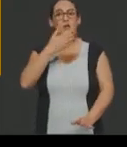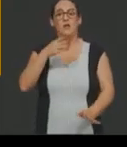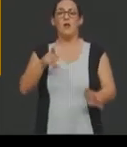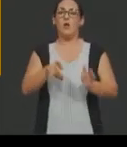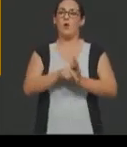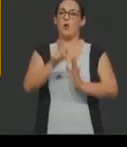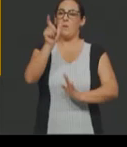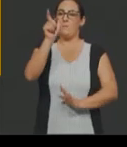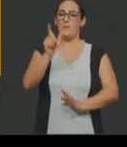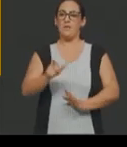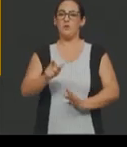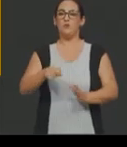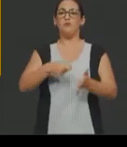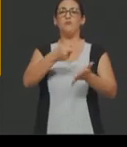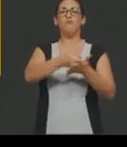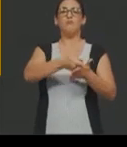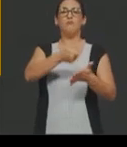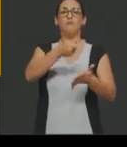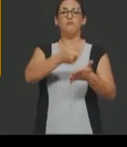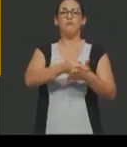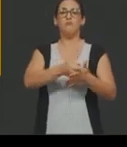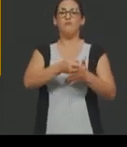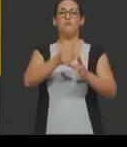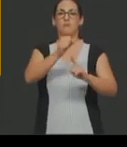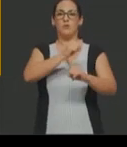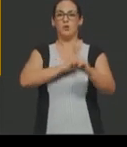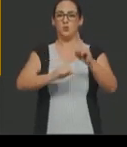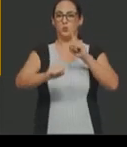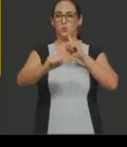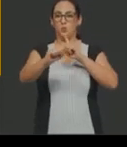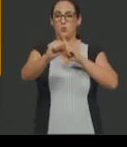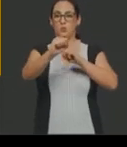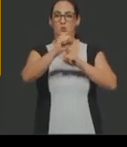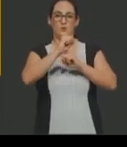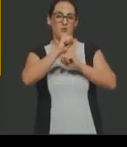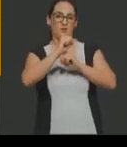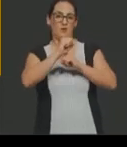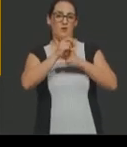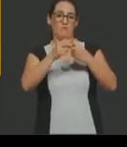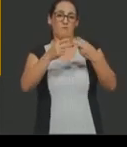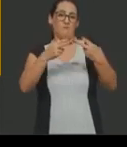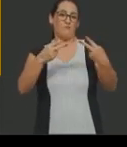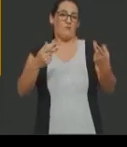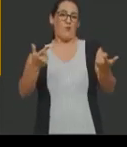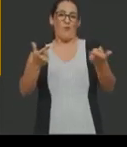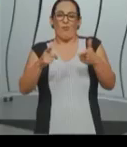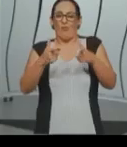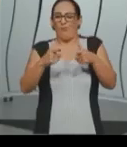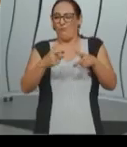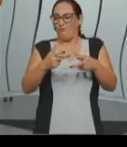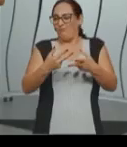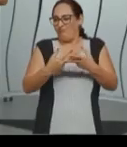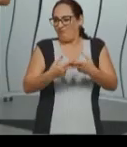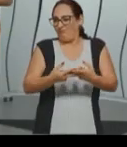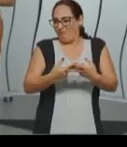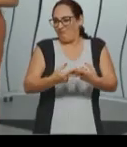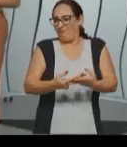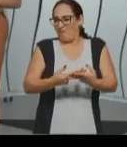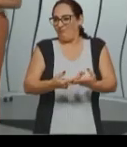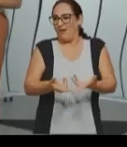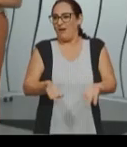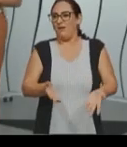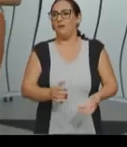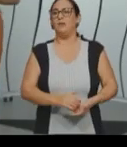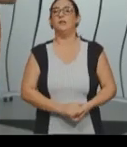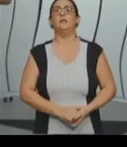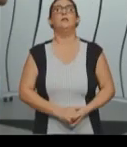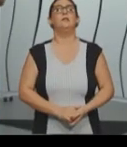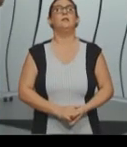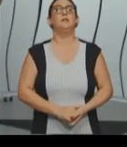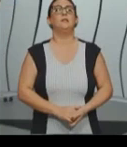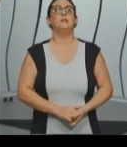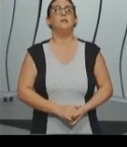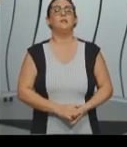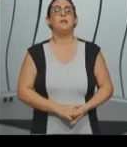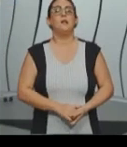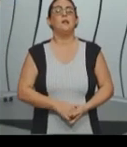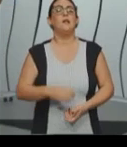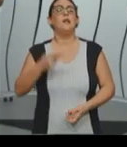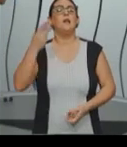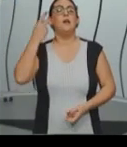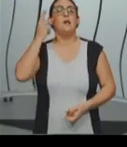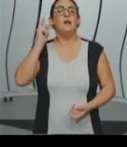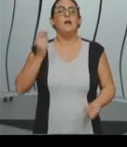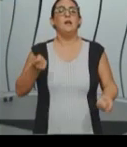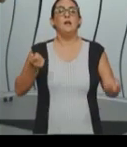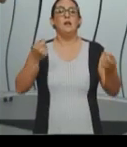pessoal imposta pelo meio, né, a uma situação de intolerância. Bom, para a gente